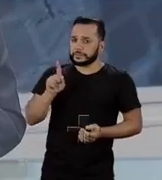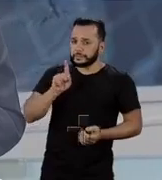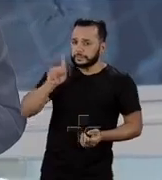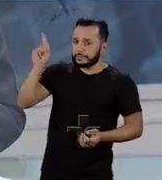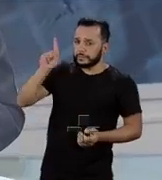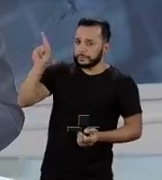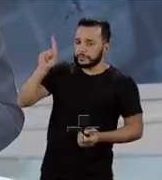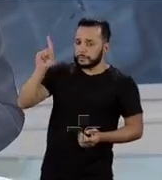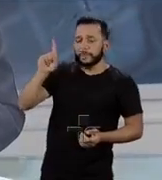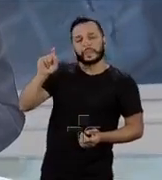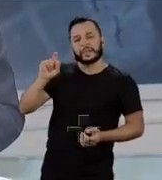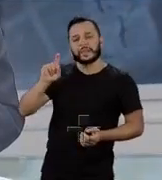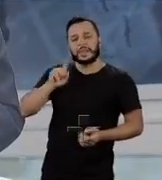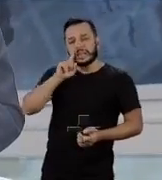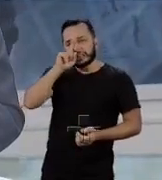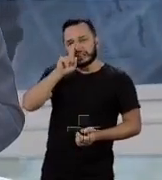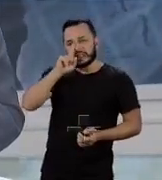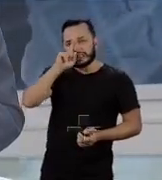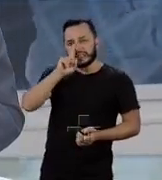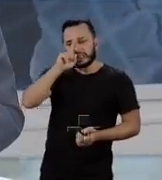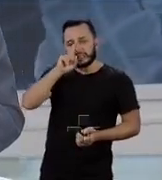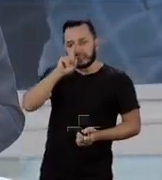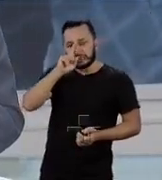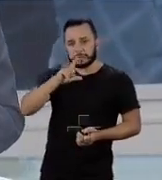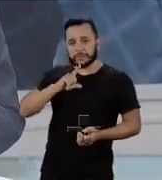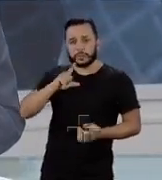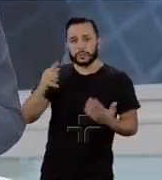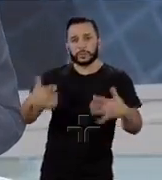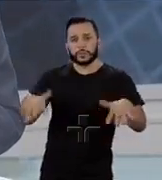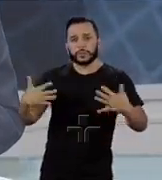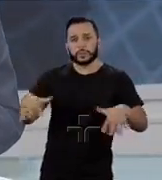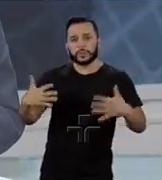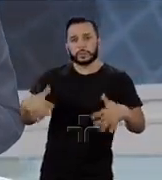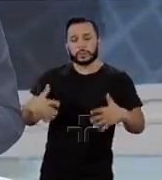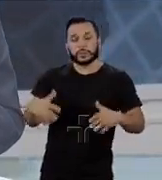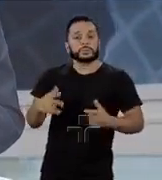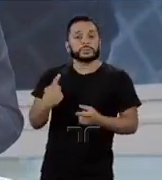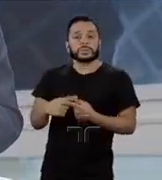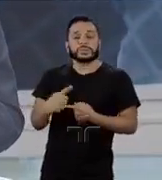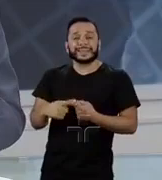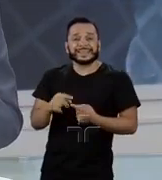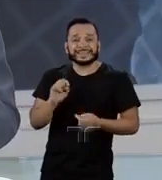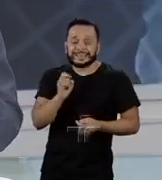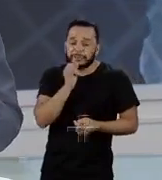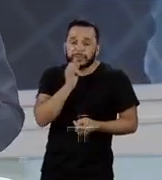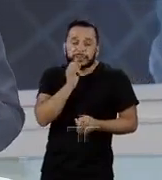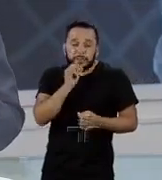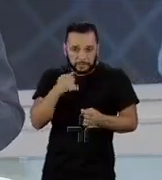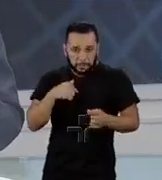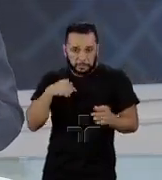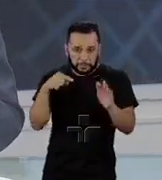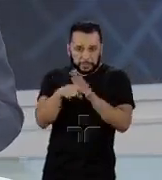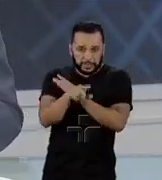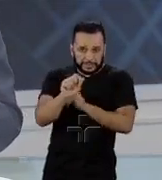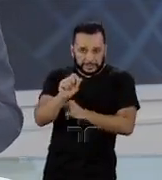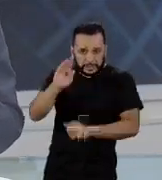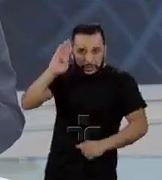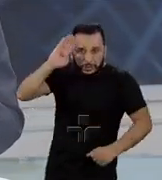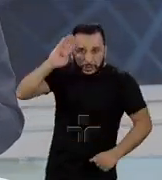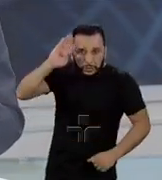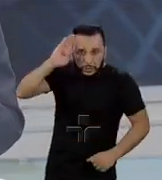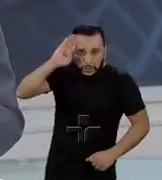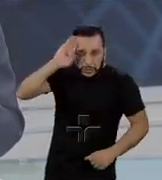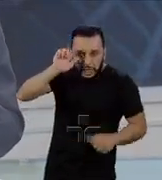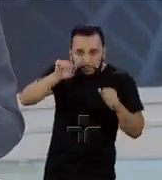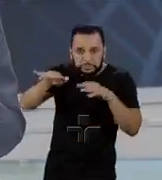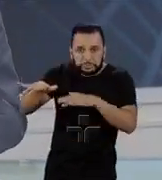é ainda maior, porque aparentemente é a última alternativa que nós temos, né? Então nós chegamos no limite. Então o risco não